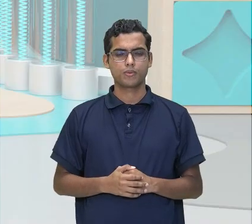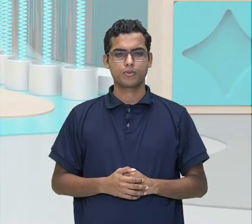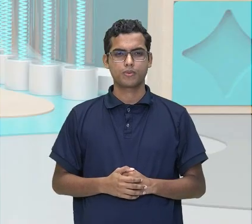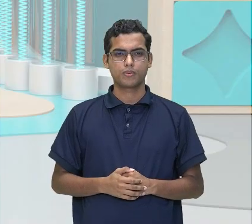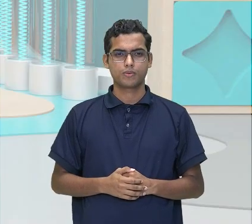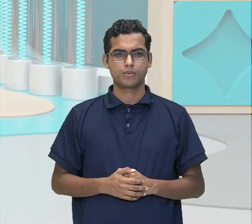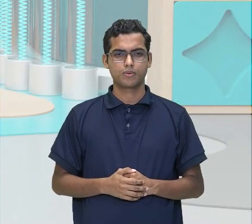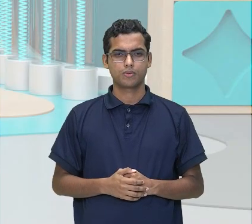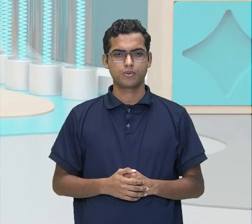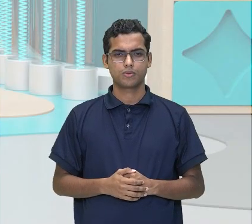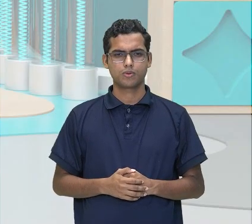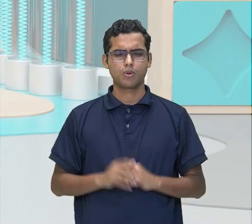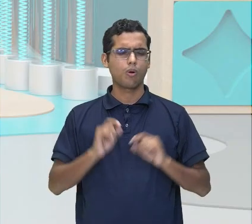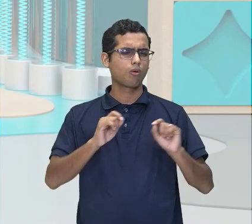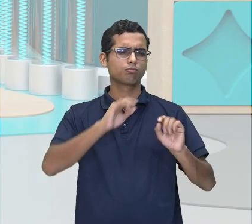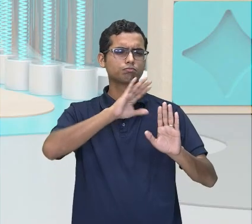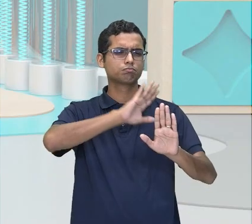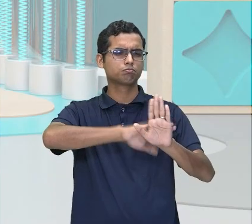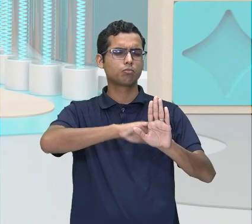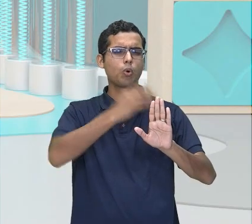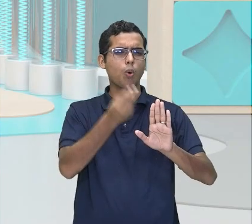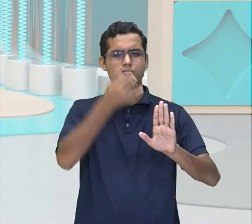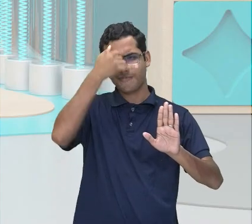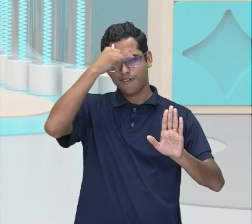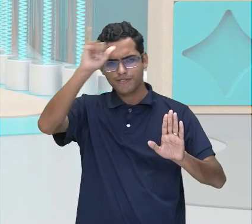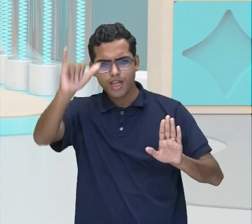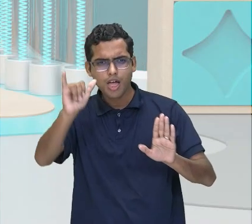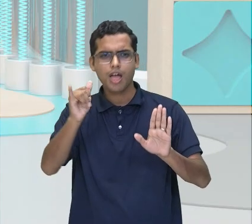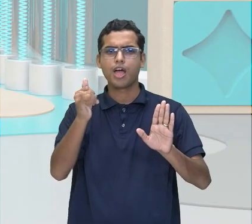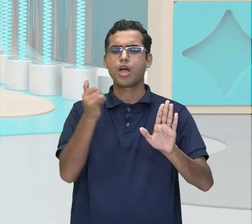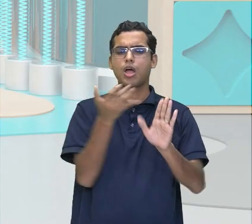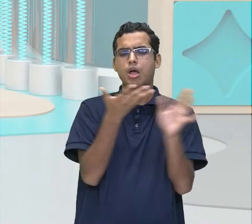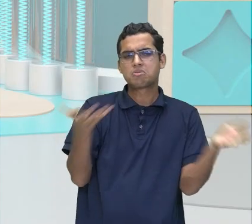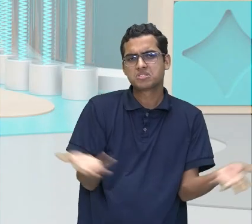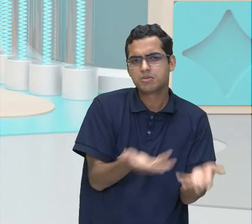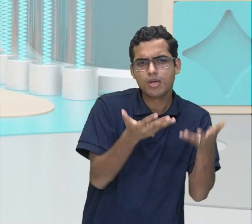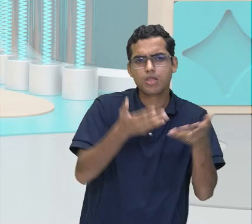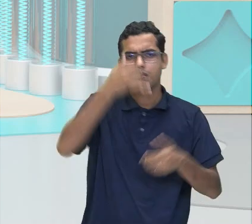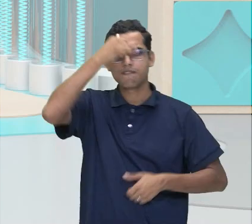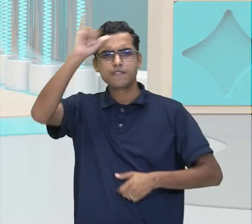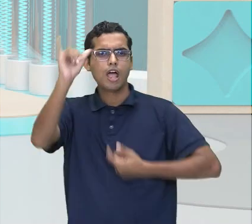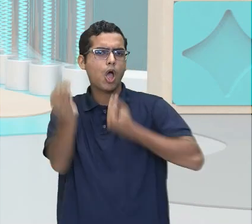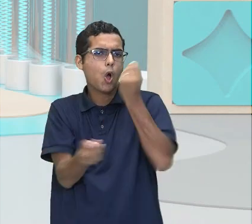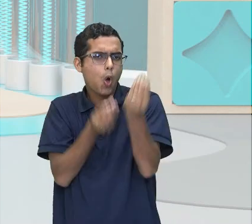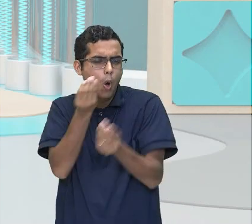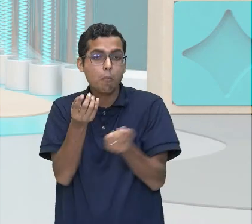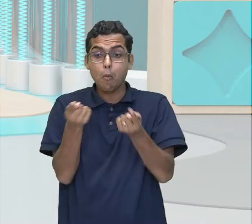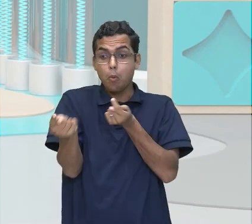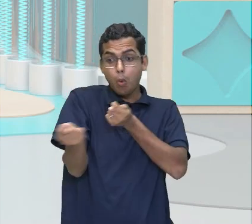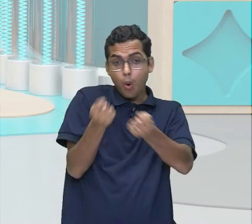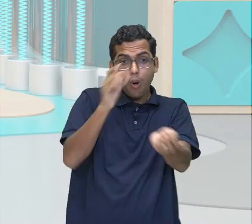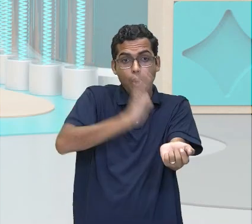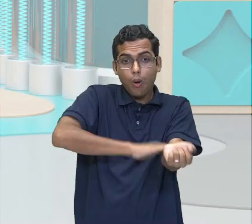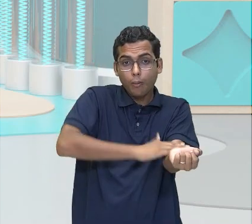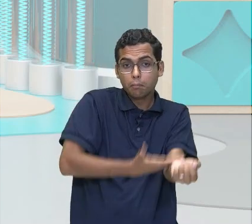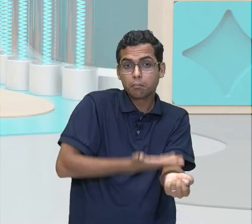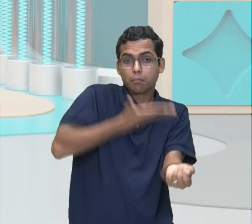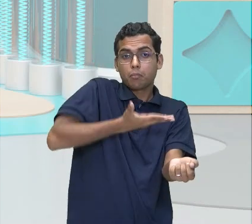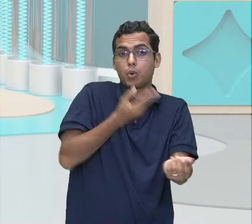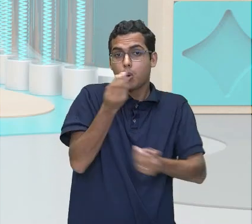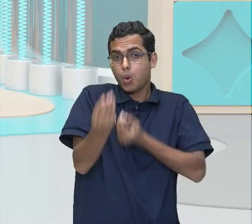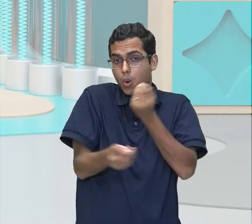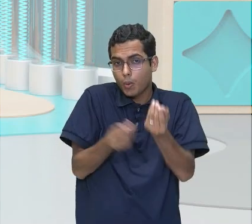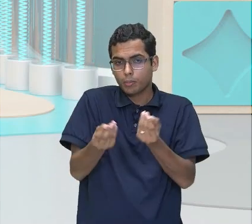um pouco das causas, da prevenção e do controle da hipertensão. E aí, vamos falar primeiro